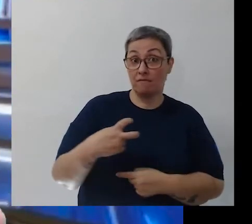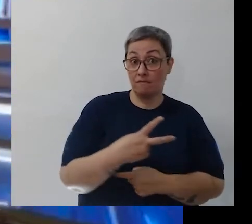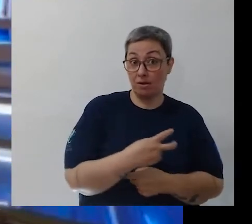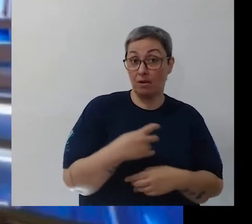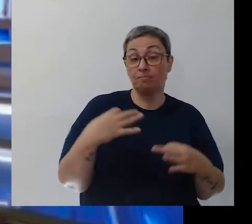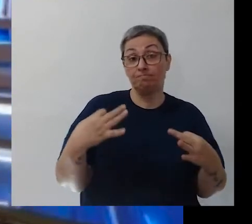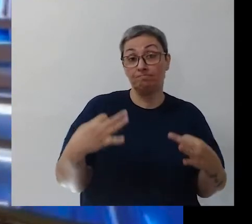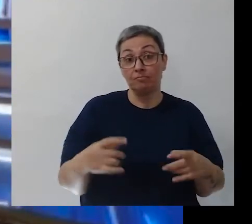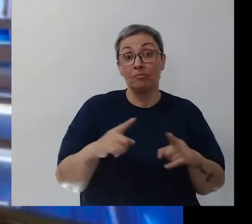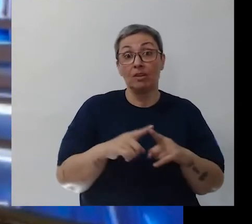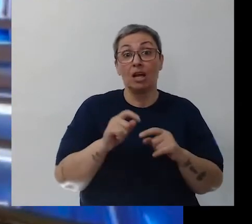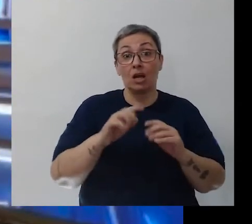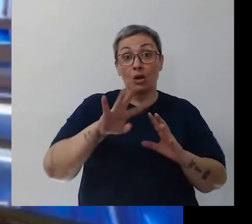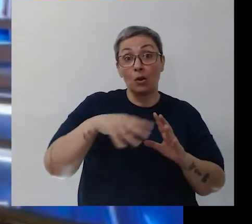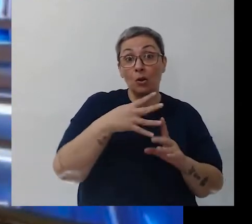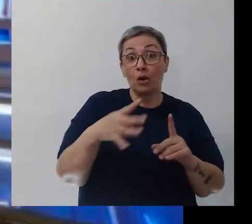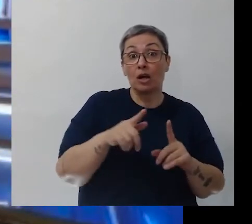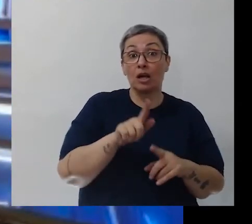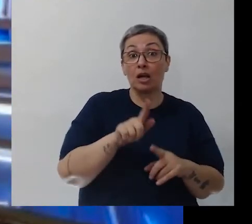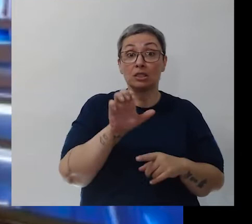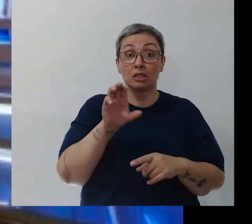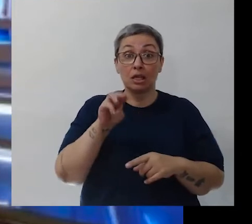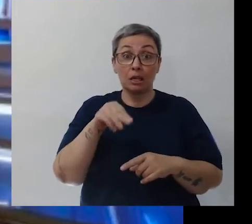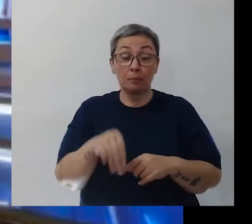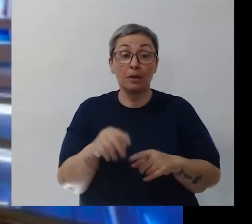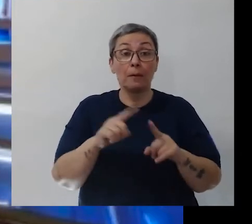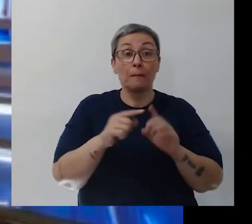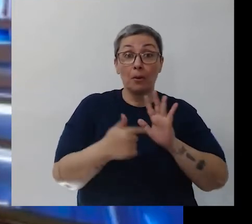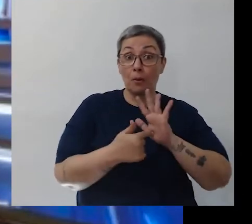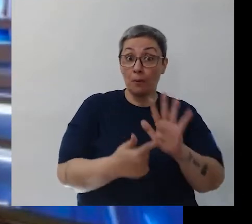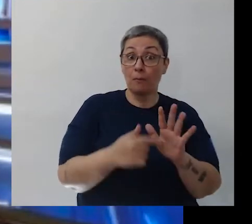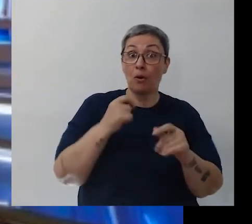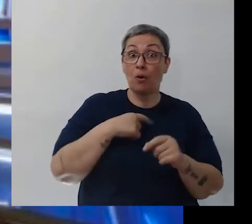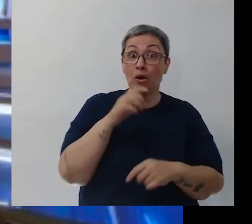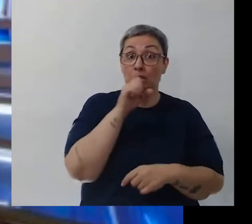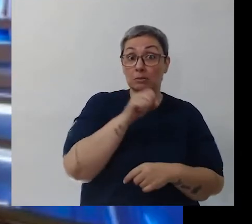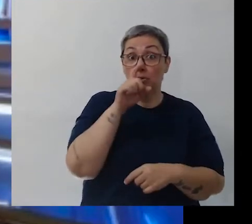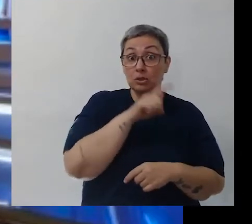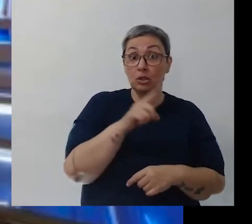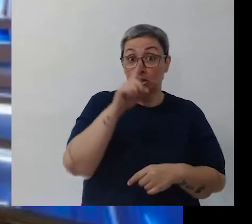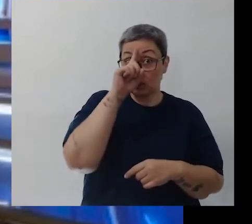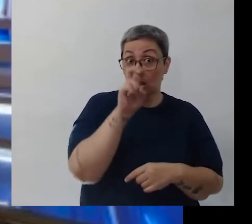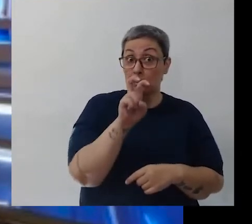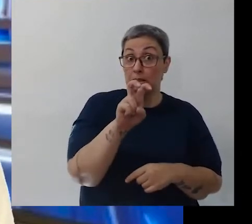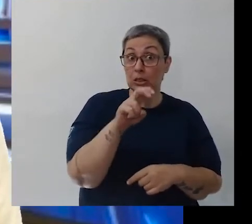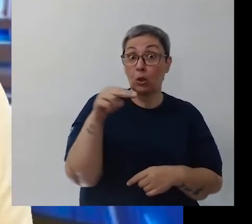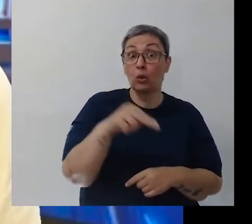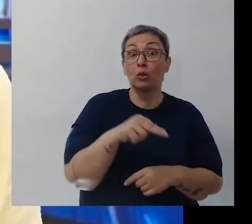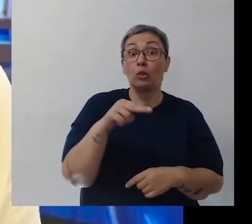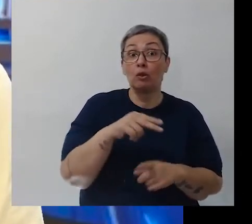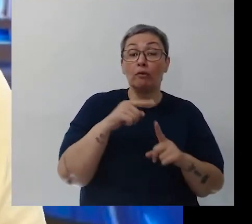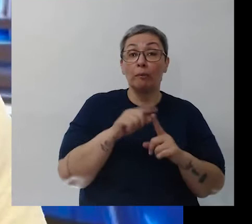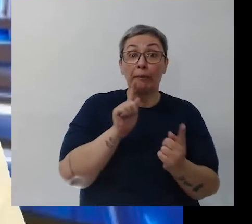tá? Dados da GCM, que é a Guarda Civil Municipal, mostraram que no fim de semana do dia 5 deste mês, a GCM